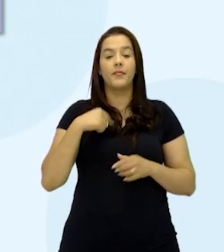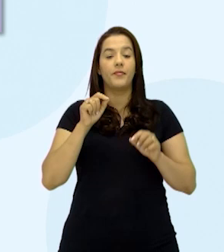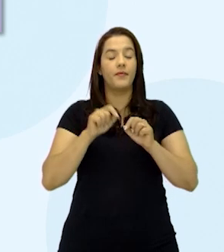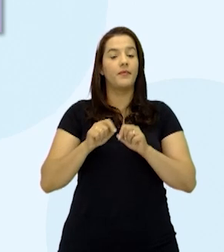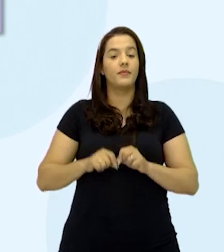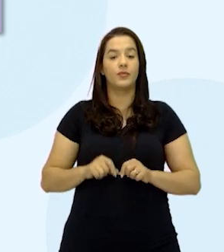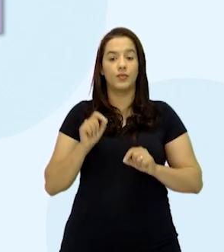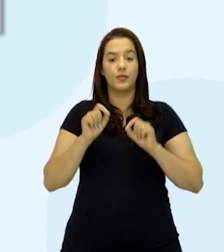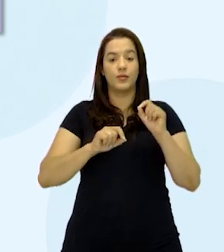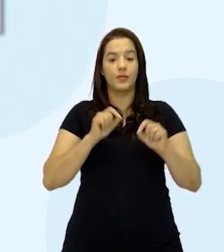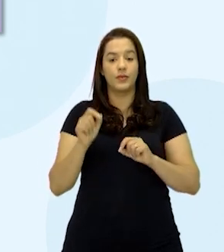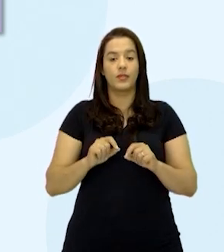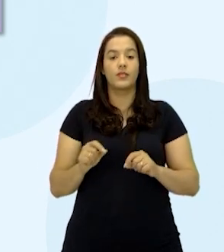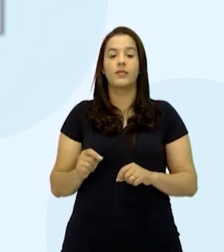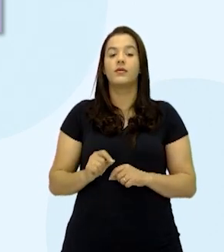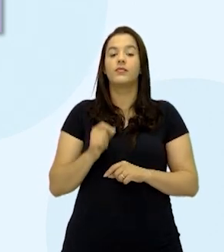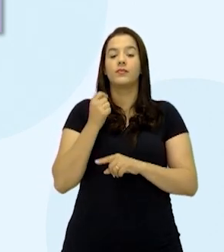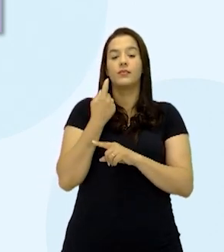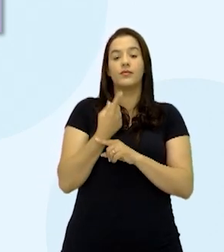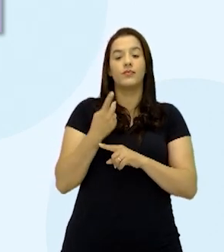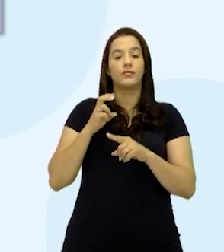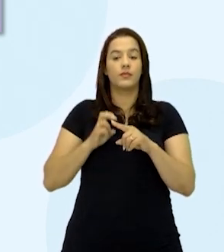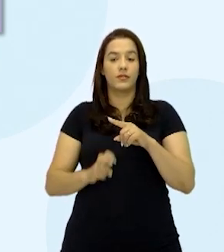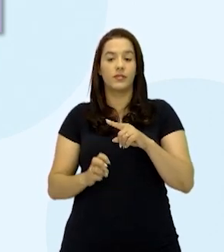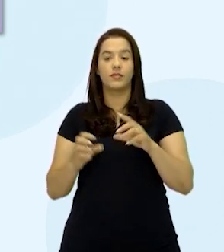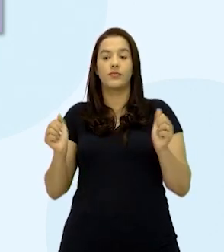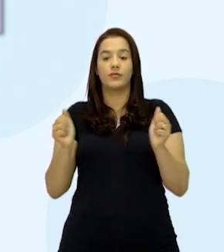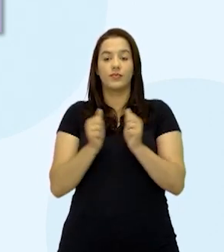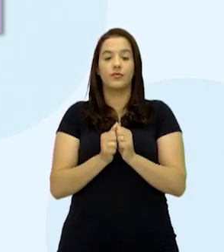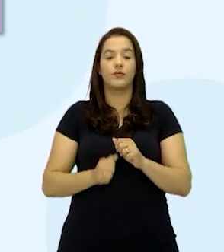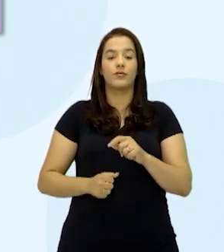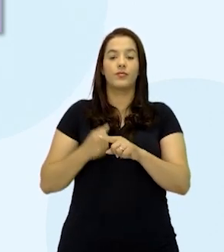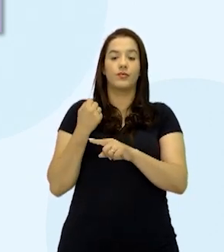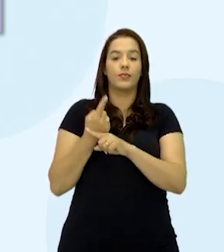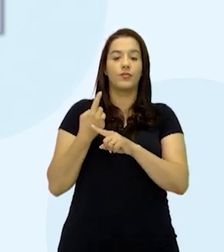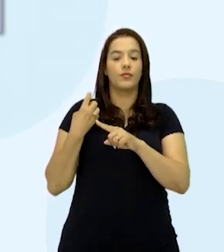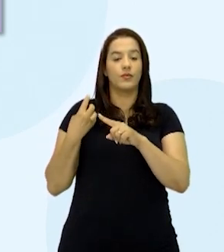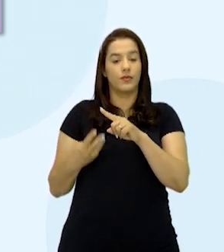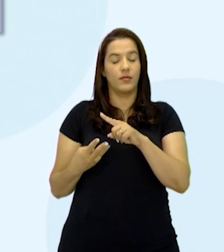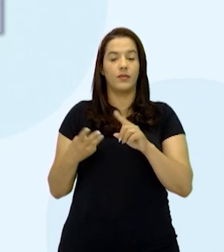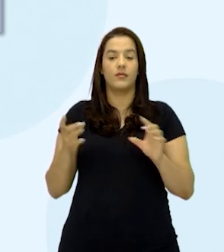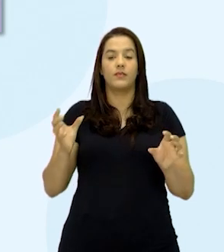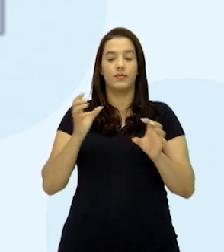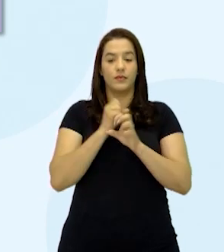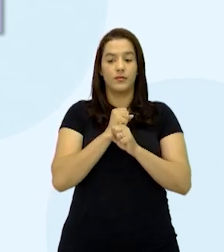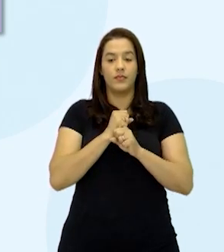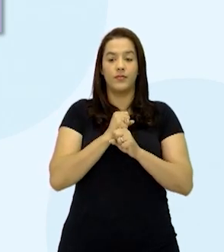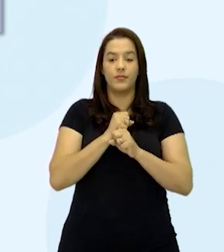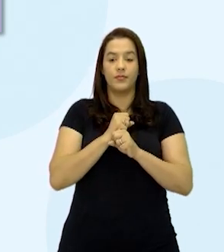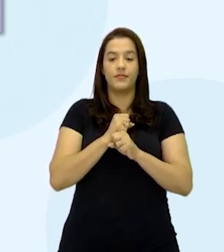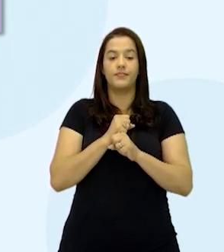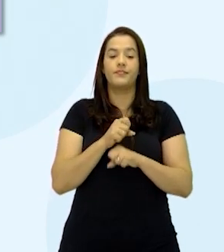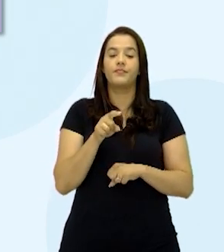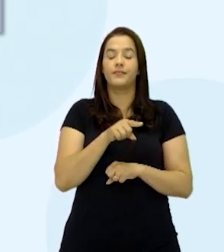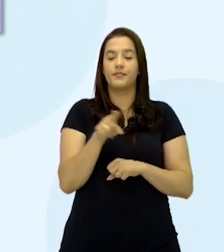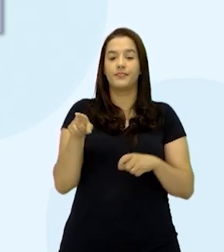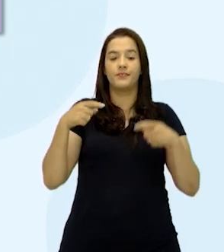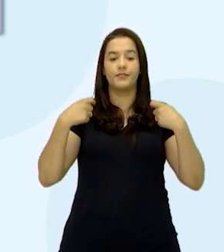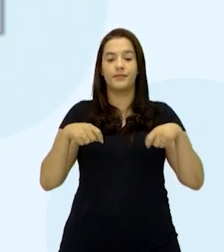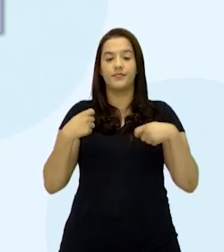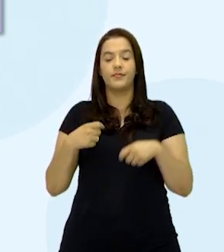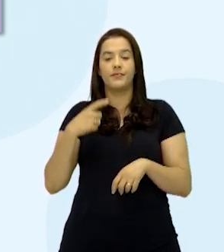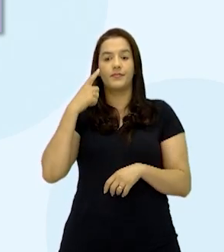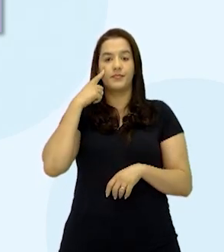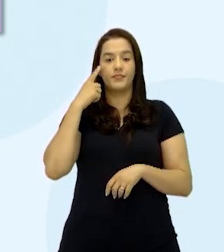Eu vou juntar o 1/5 com 1/3. Combinado. Né? E aí, ó, na hora que eu fizer 1/5 mais 1/3, eu tenho que lembrar que o